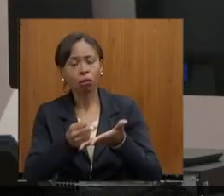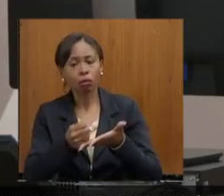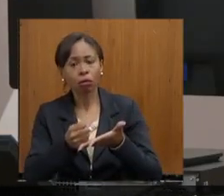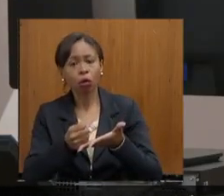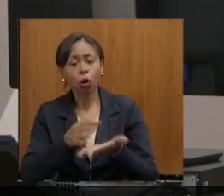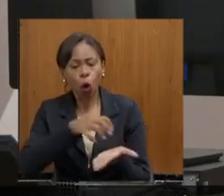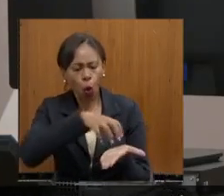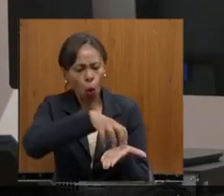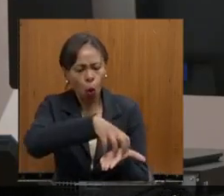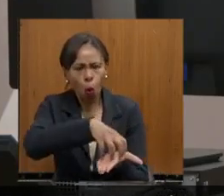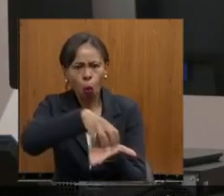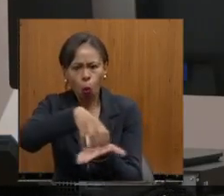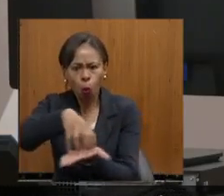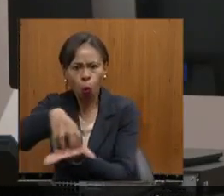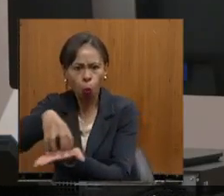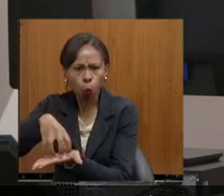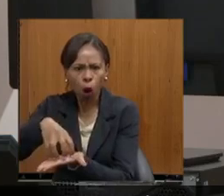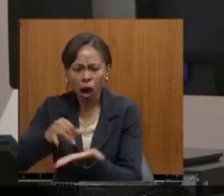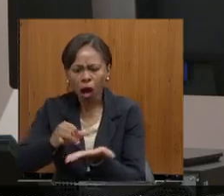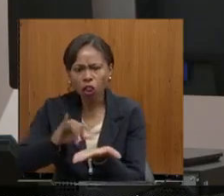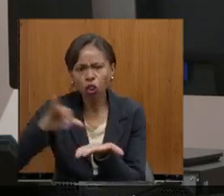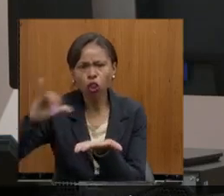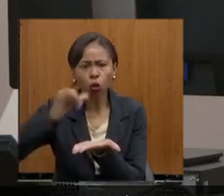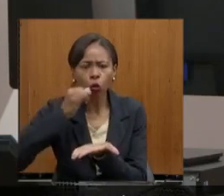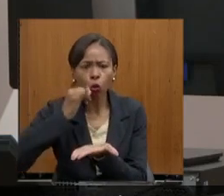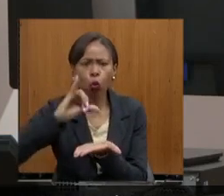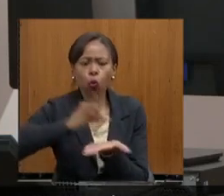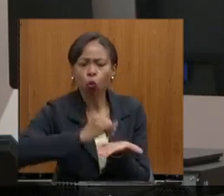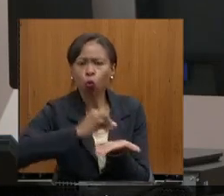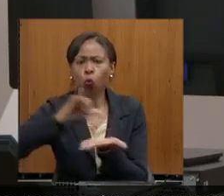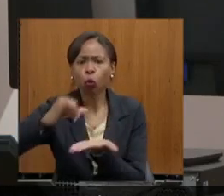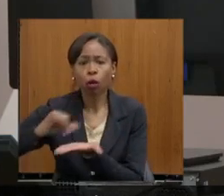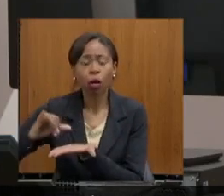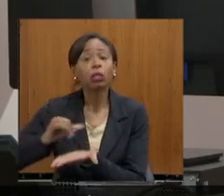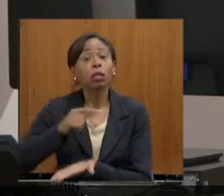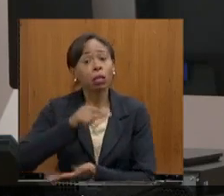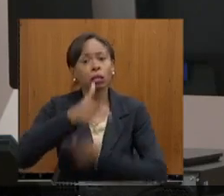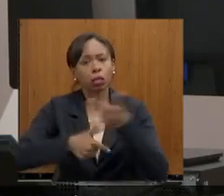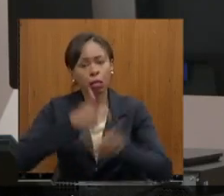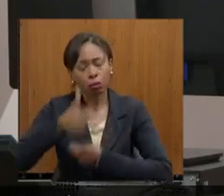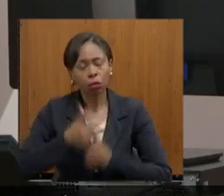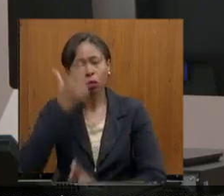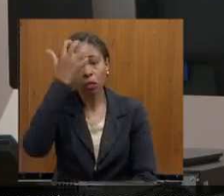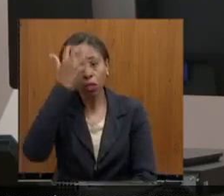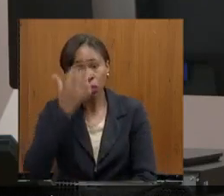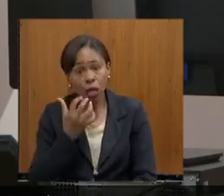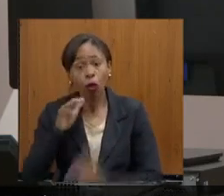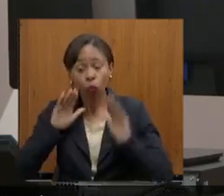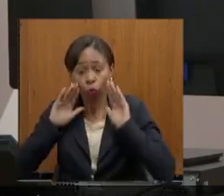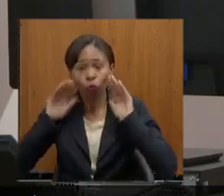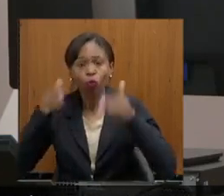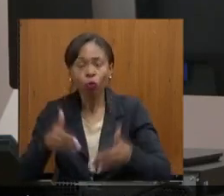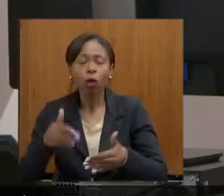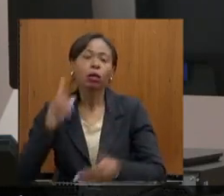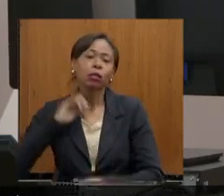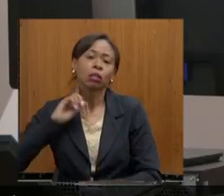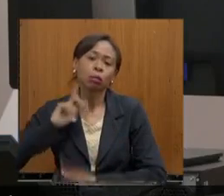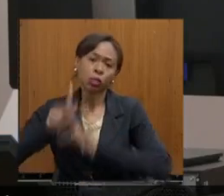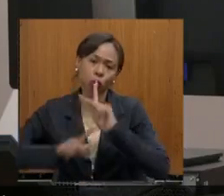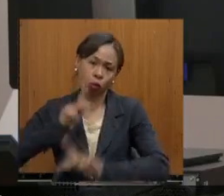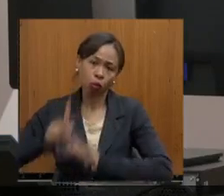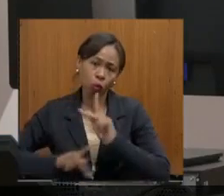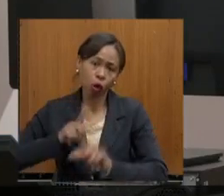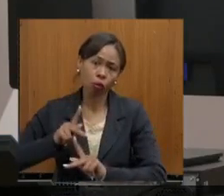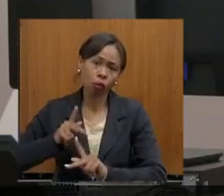substações já foram abertas quanto ao trabalho sério da o meu trabalho voltado para o povo de Minas que impacta lá